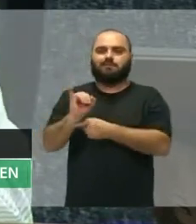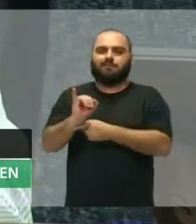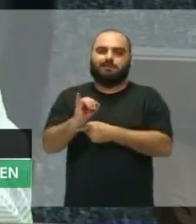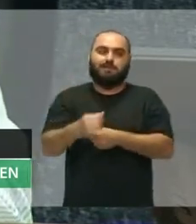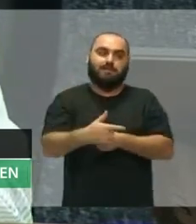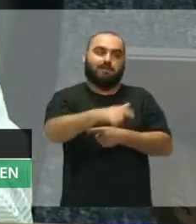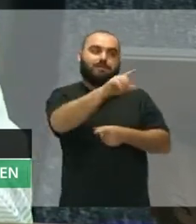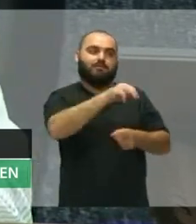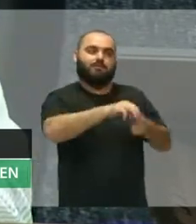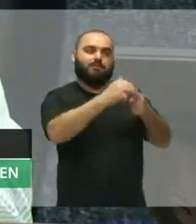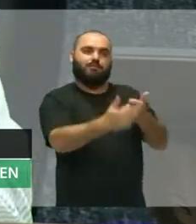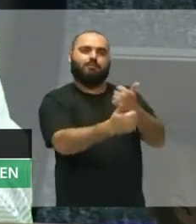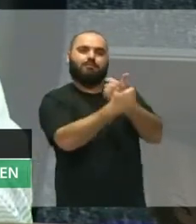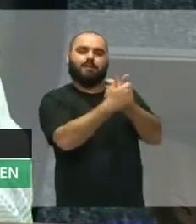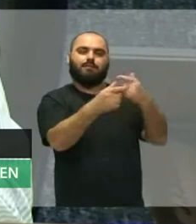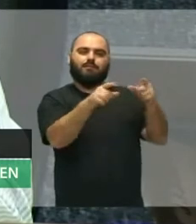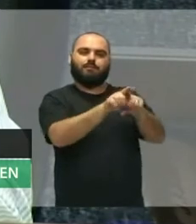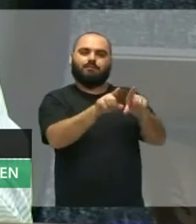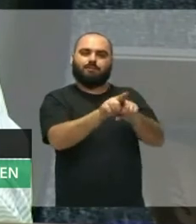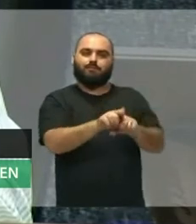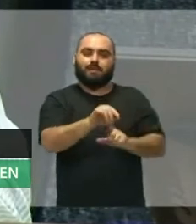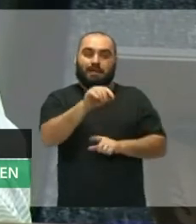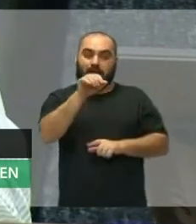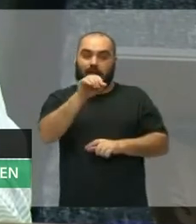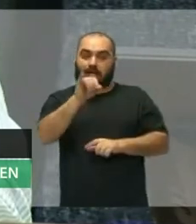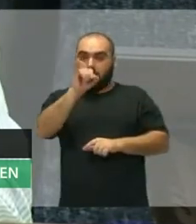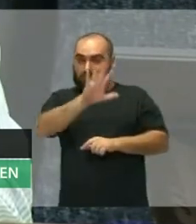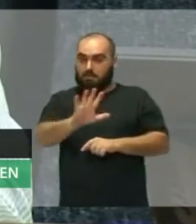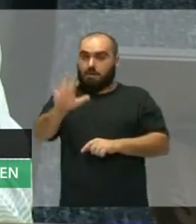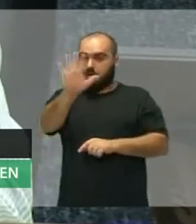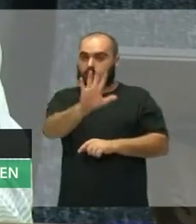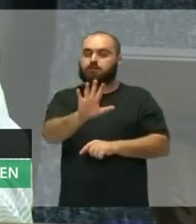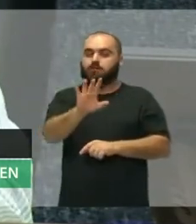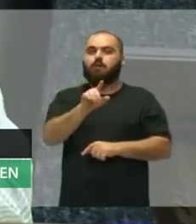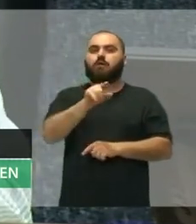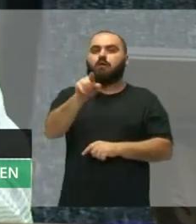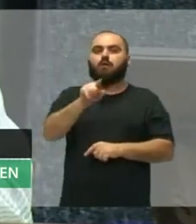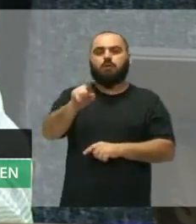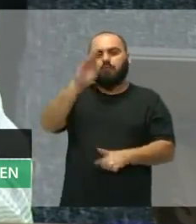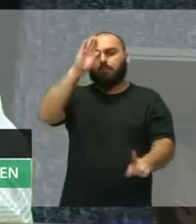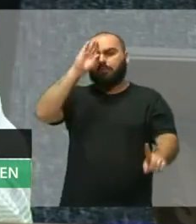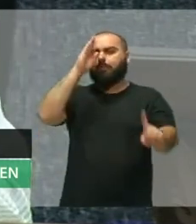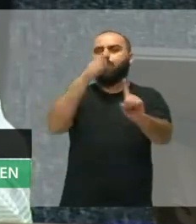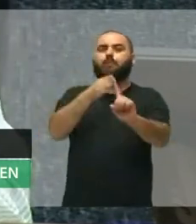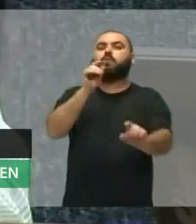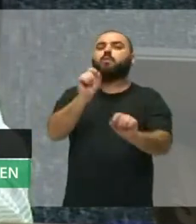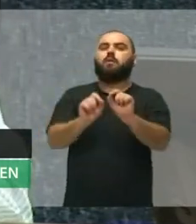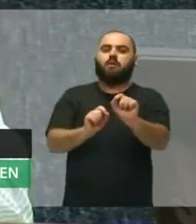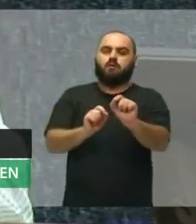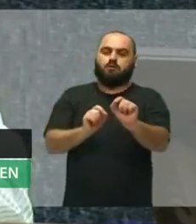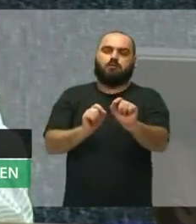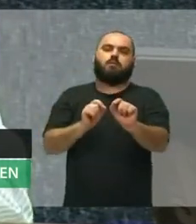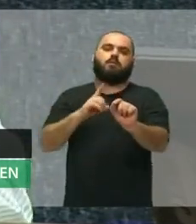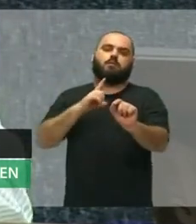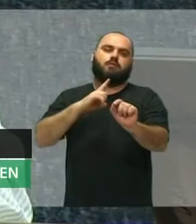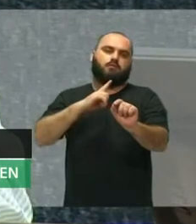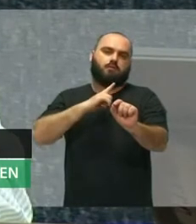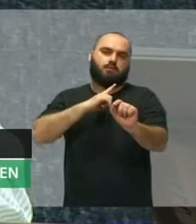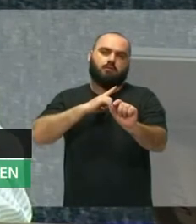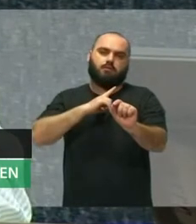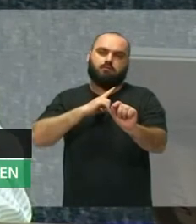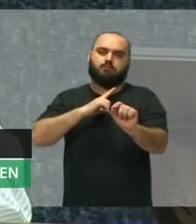região. Isso mesmo, essa imagem é principalmente tomada pelo